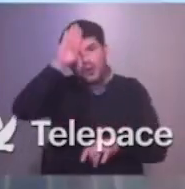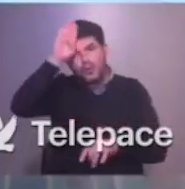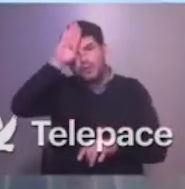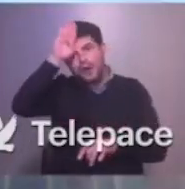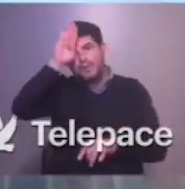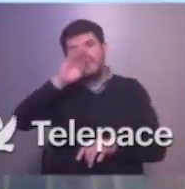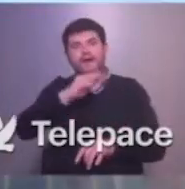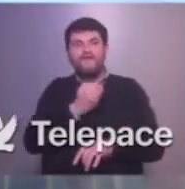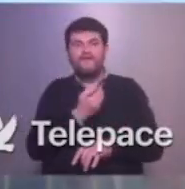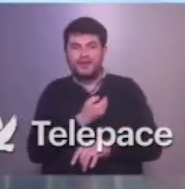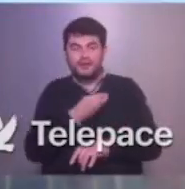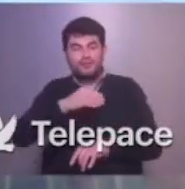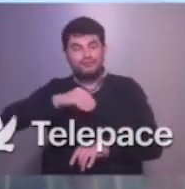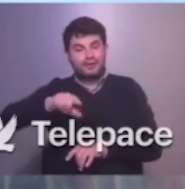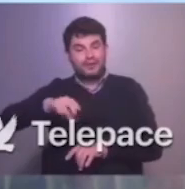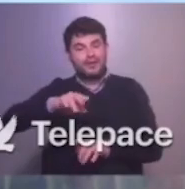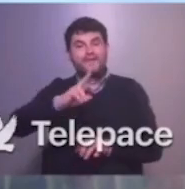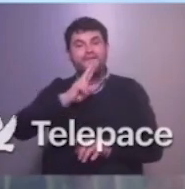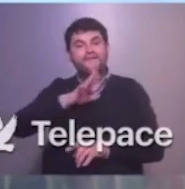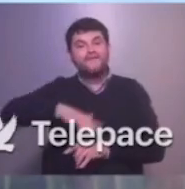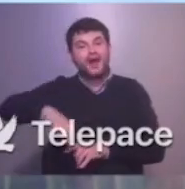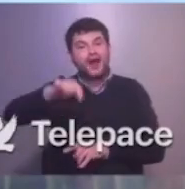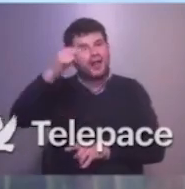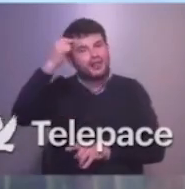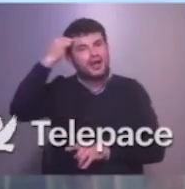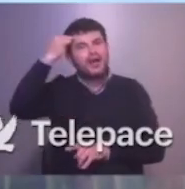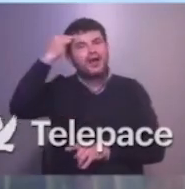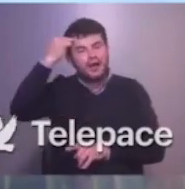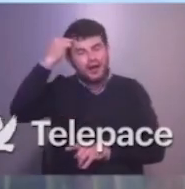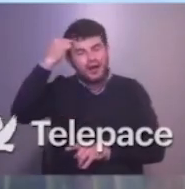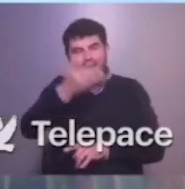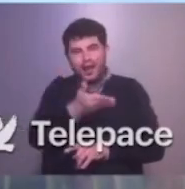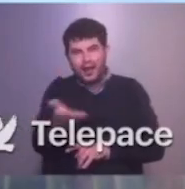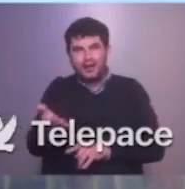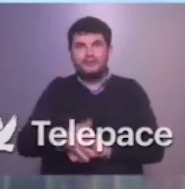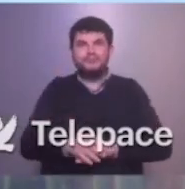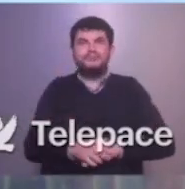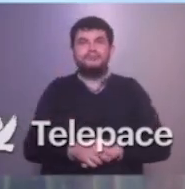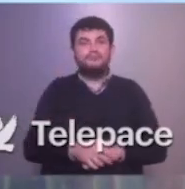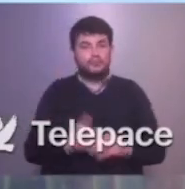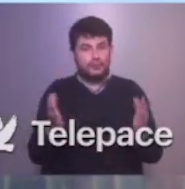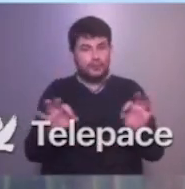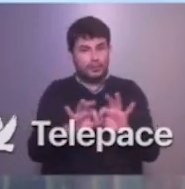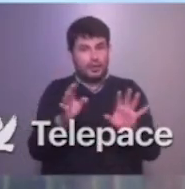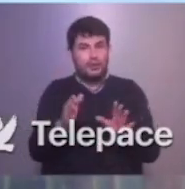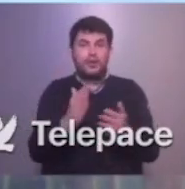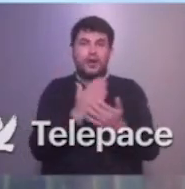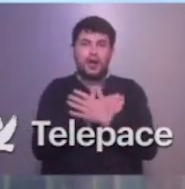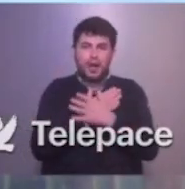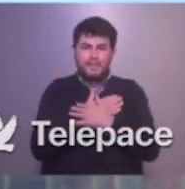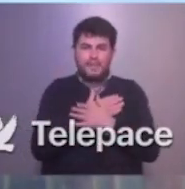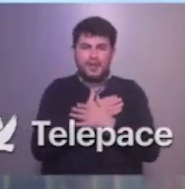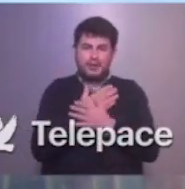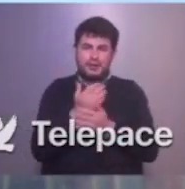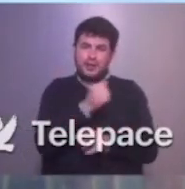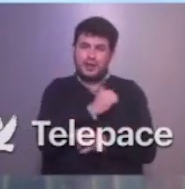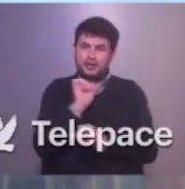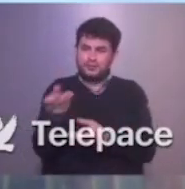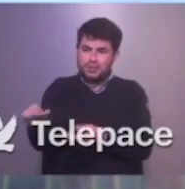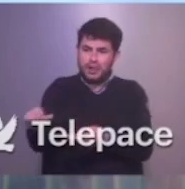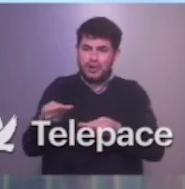Papa Francisco neste mesmo santuário em que nós nos encontramos. E como o discípulo recebeu em sua